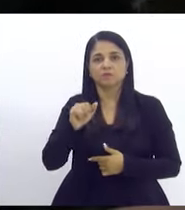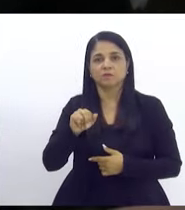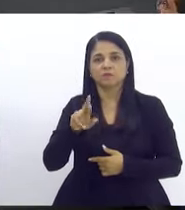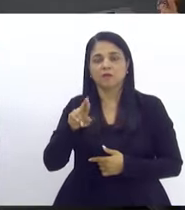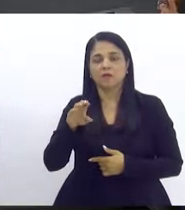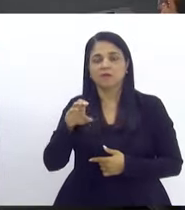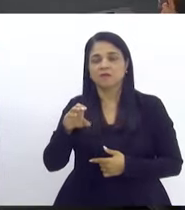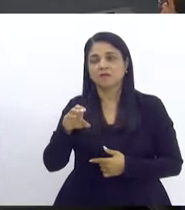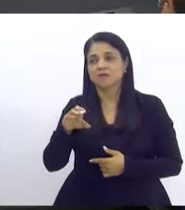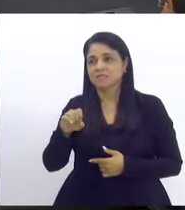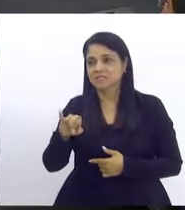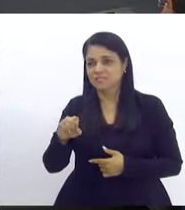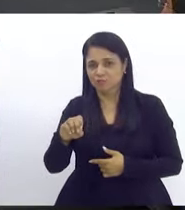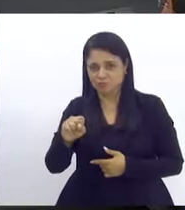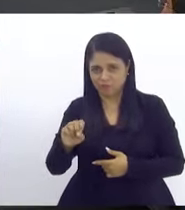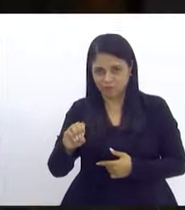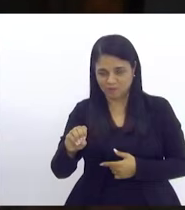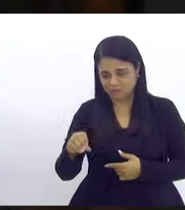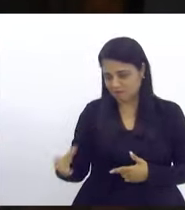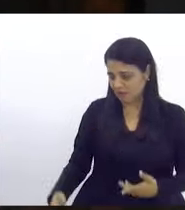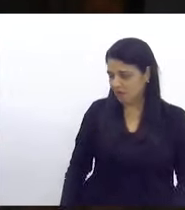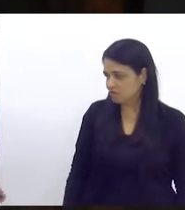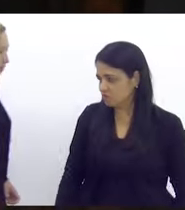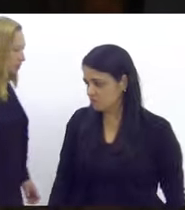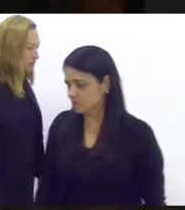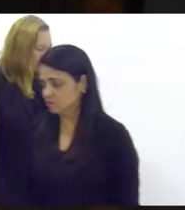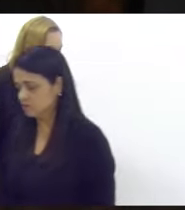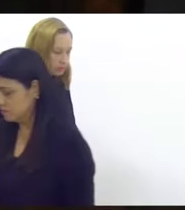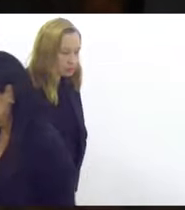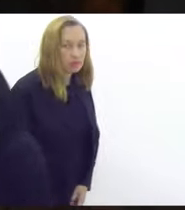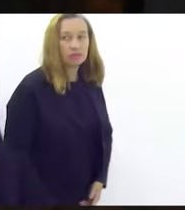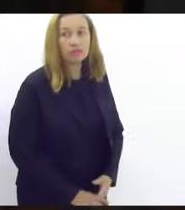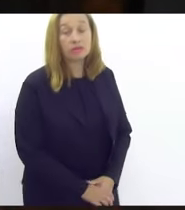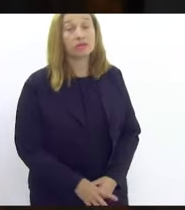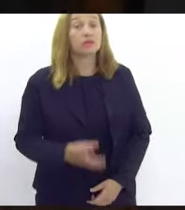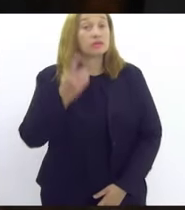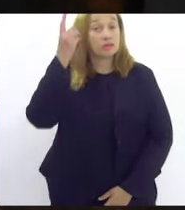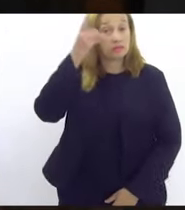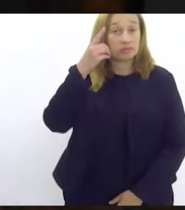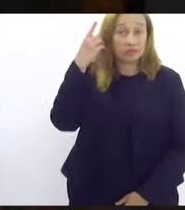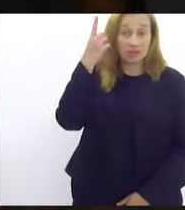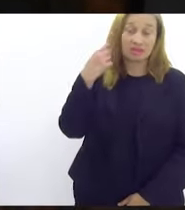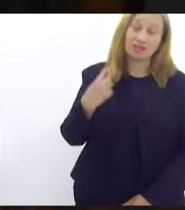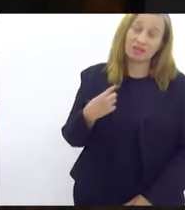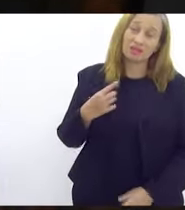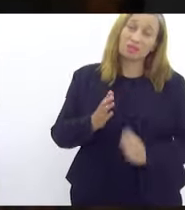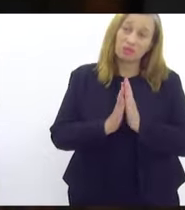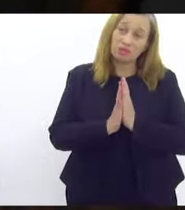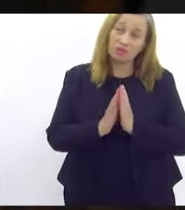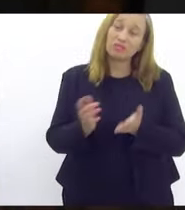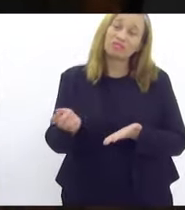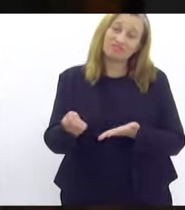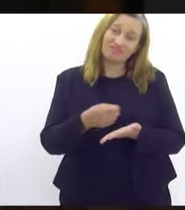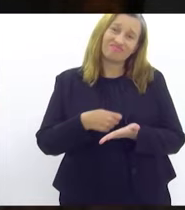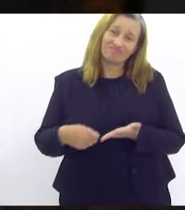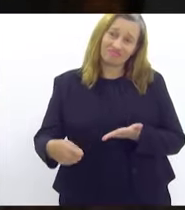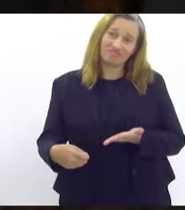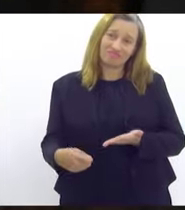Obrigada. Deputada Marta, por gentileza, deputada Dani, se puder encaminhar por escrito aqui